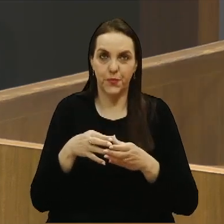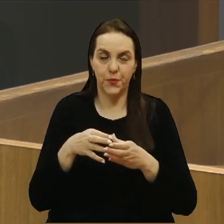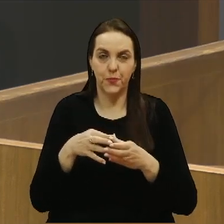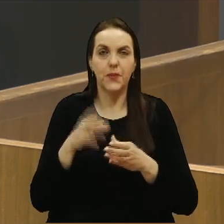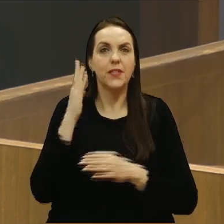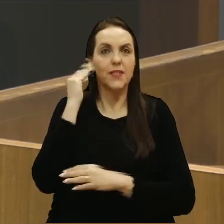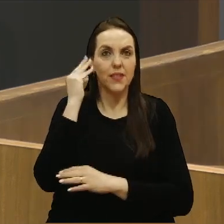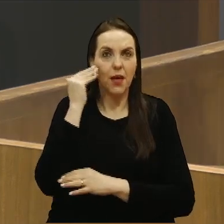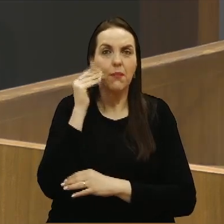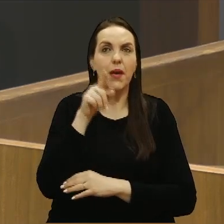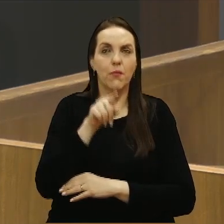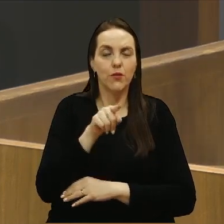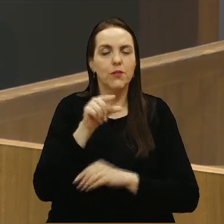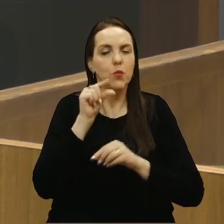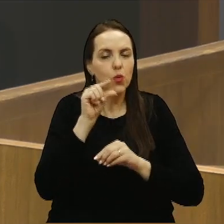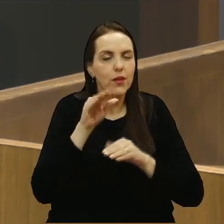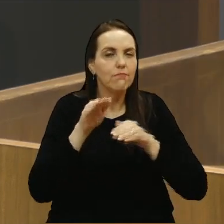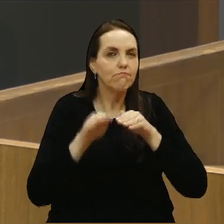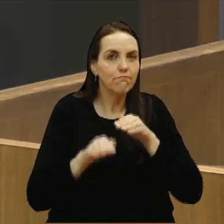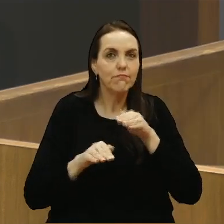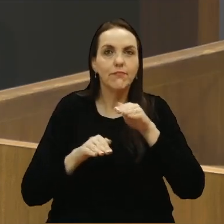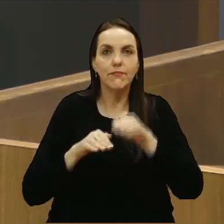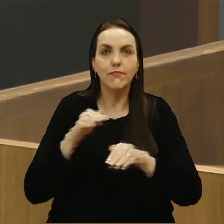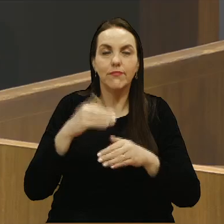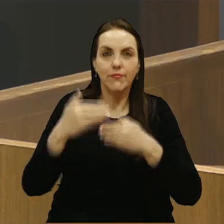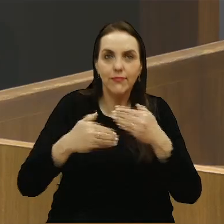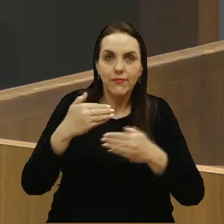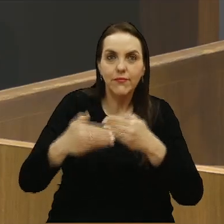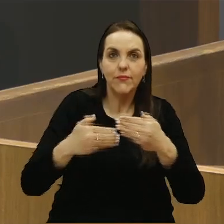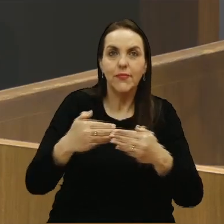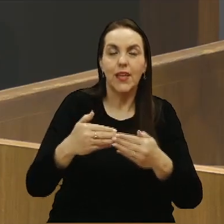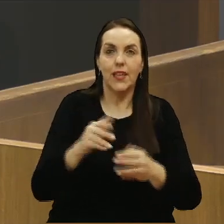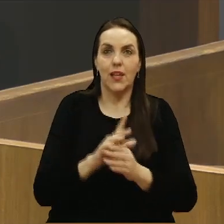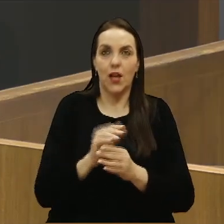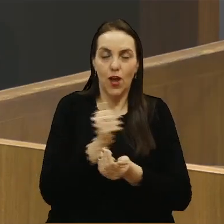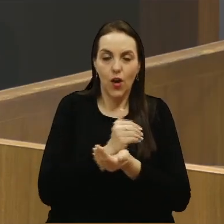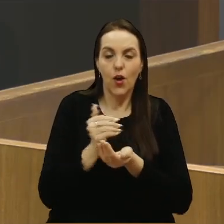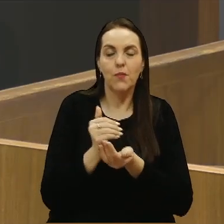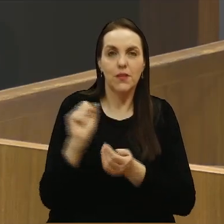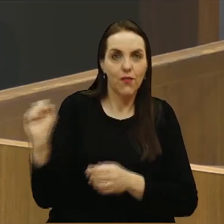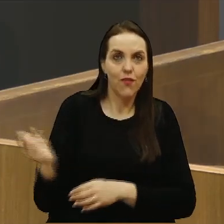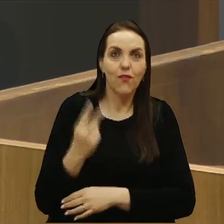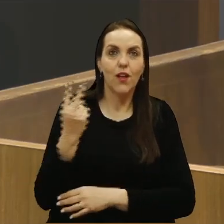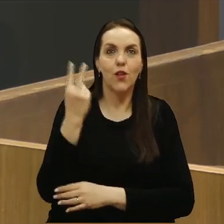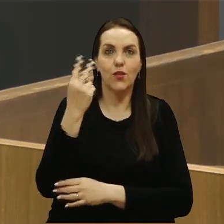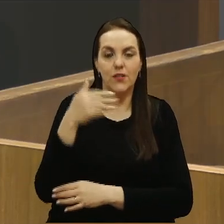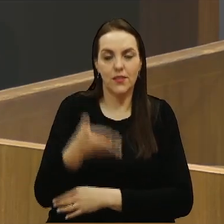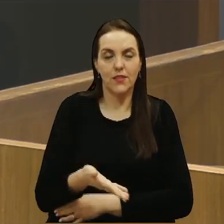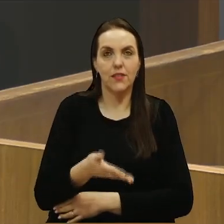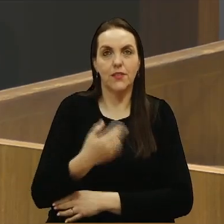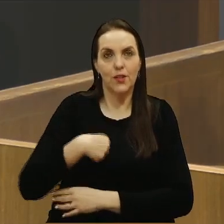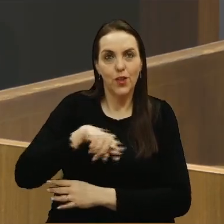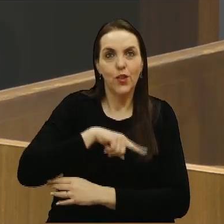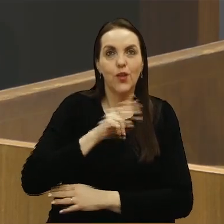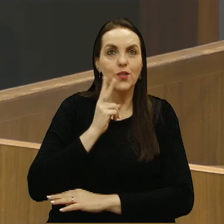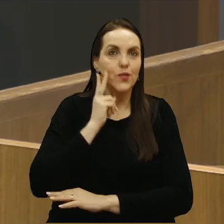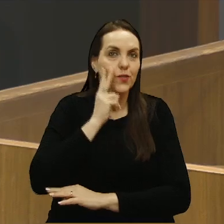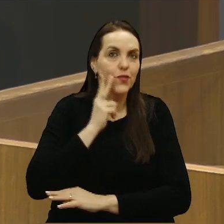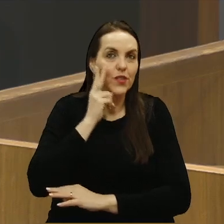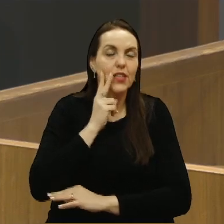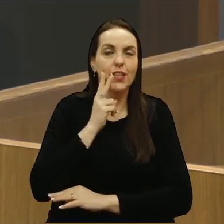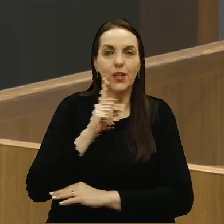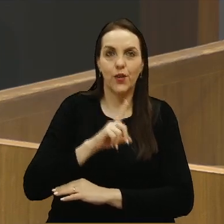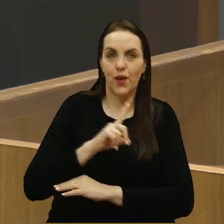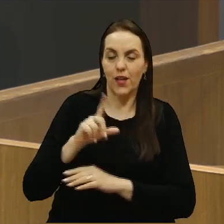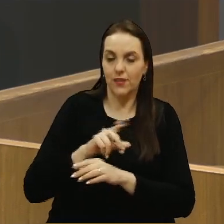são passinhos pequenos, porém, nós temos que começar a valorizar o nosso vinho, a nossa